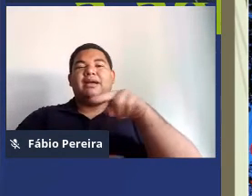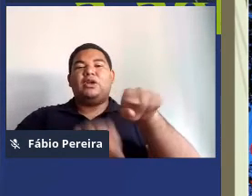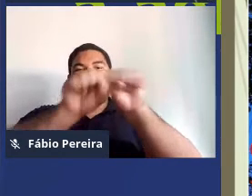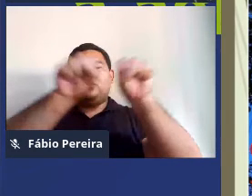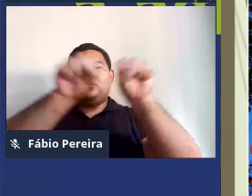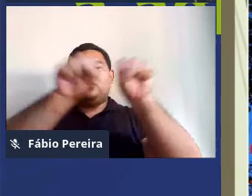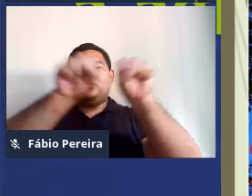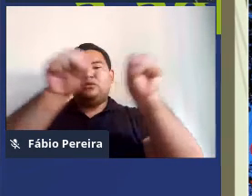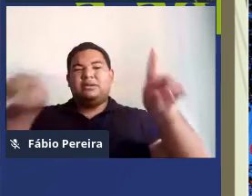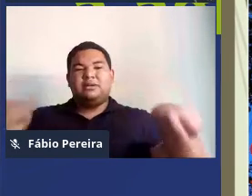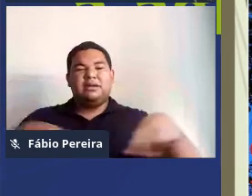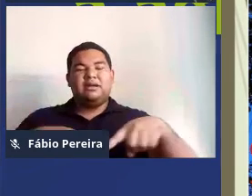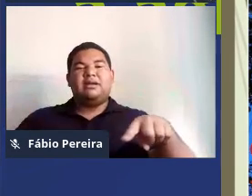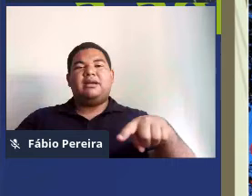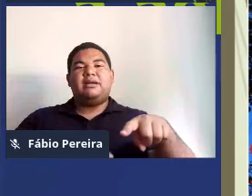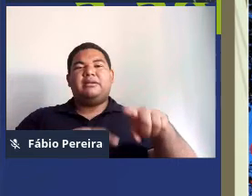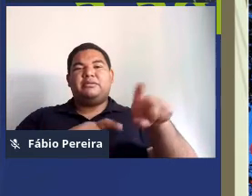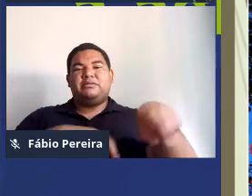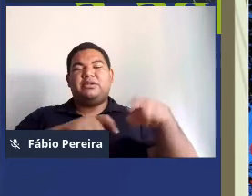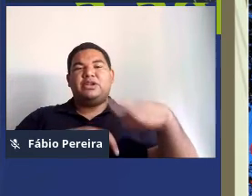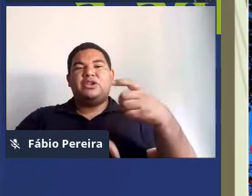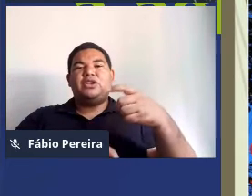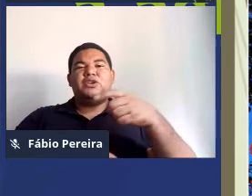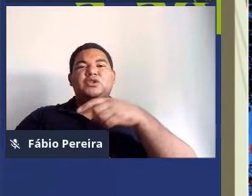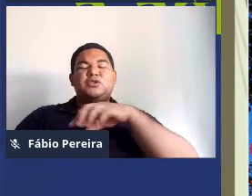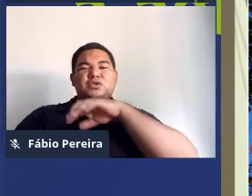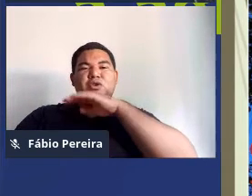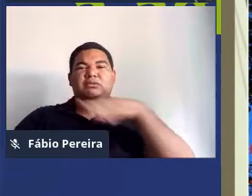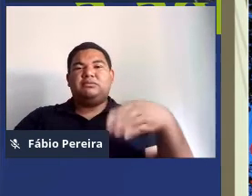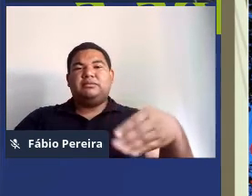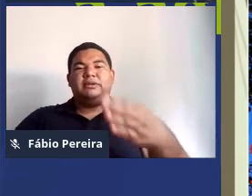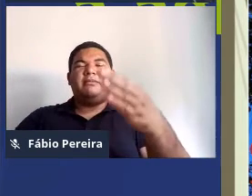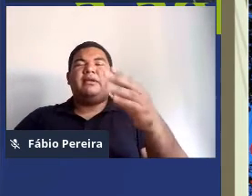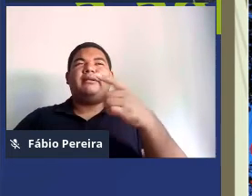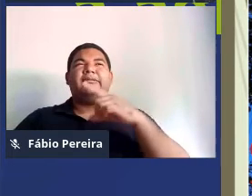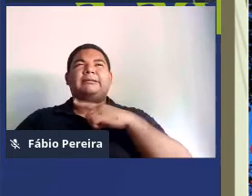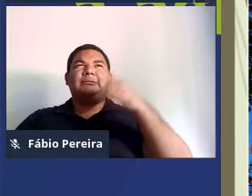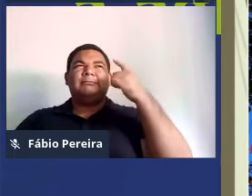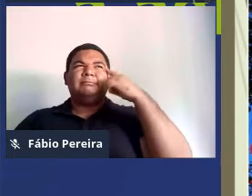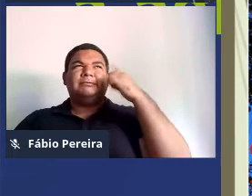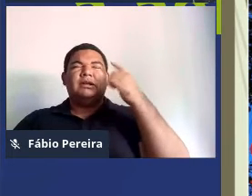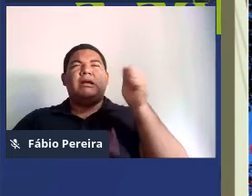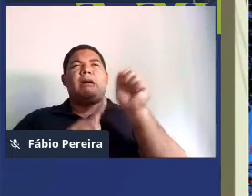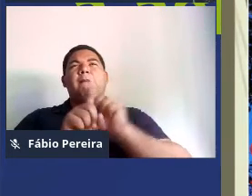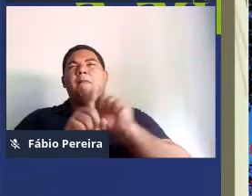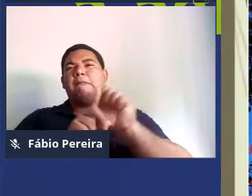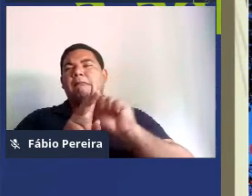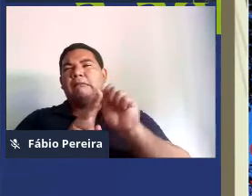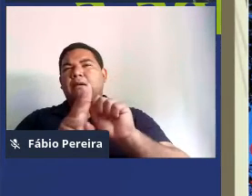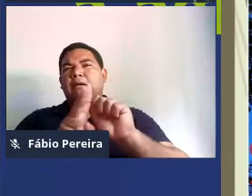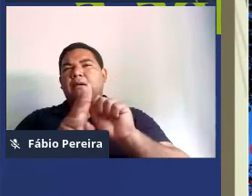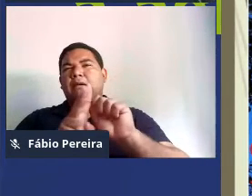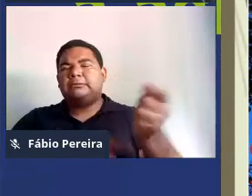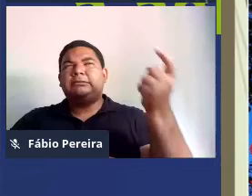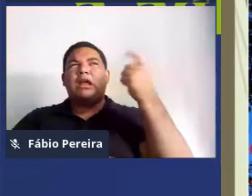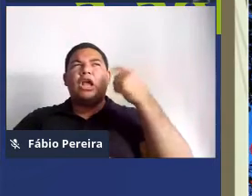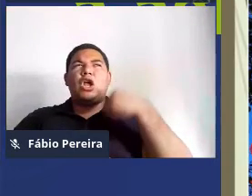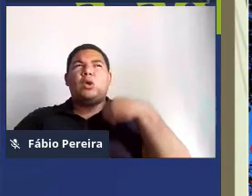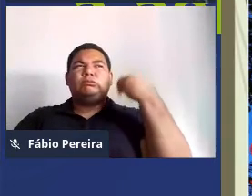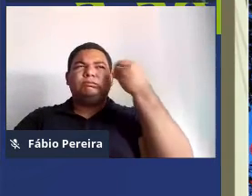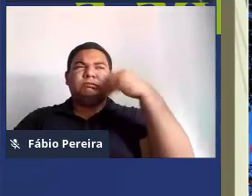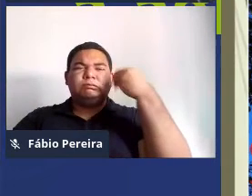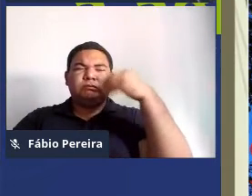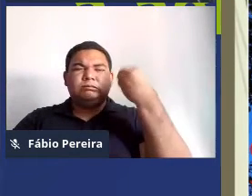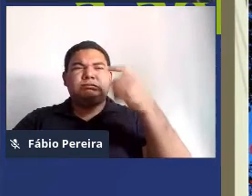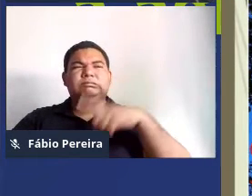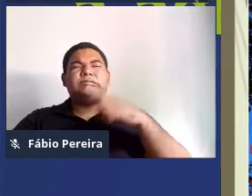vou levantar minha tese, desenvolver todo o experimento, passar meses, se for necessário, desenvolvendo o experimento. No